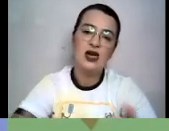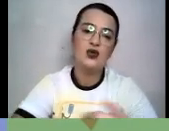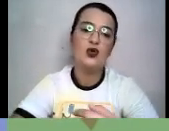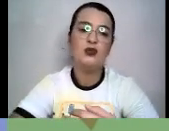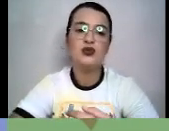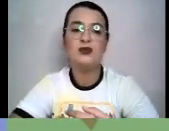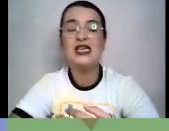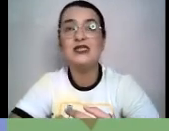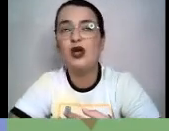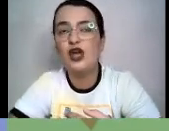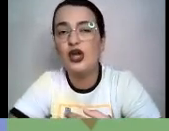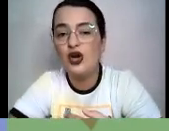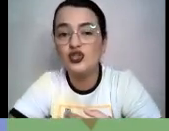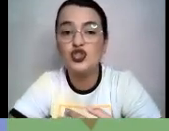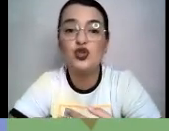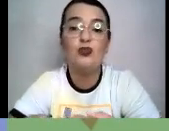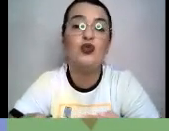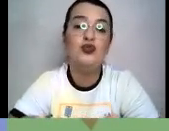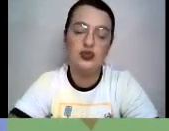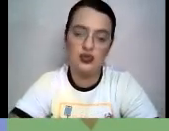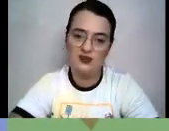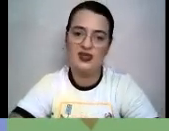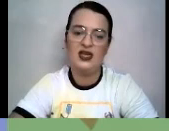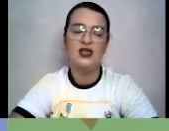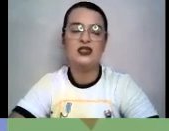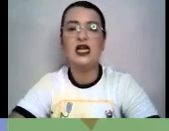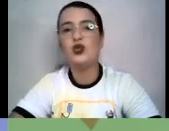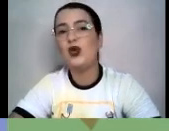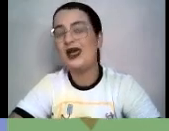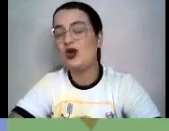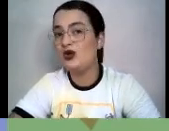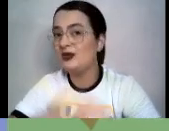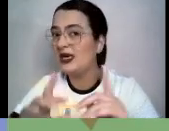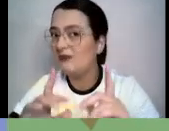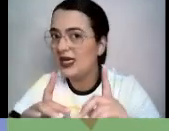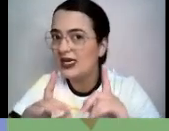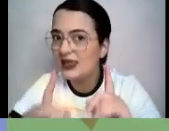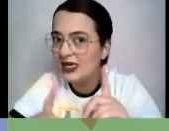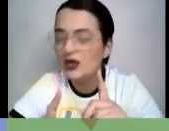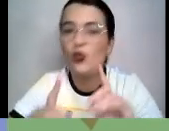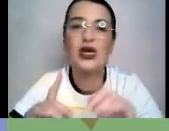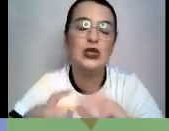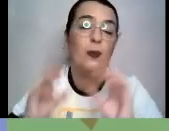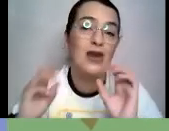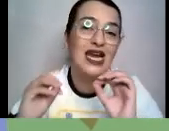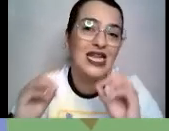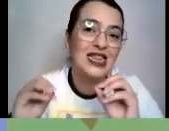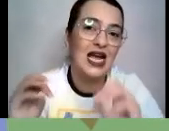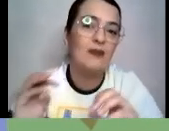se firmaram como os mais poderosos do mundo, tanto economicamente